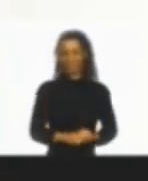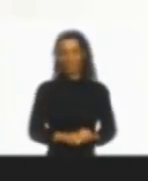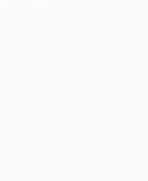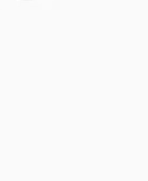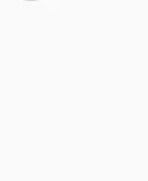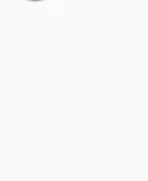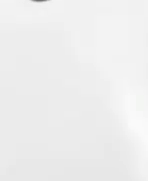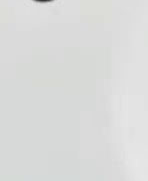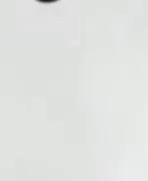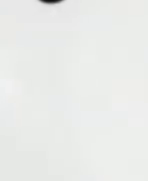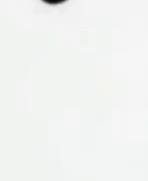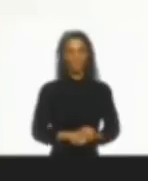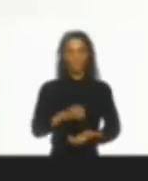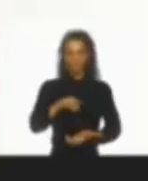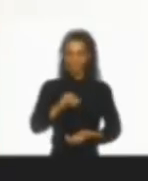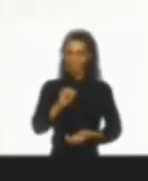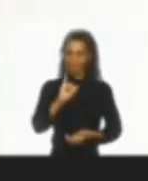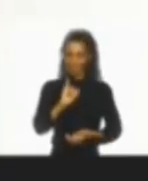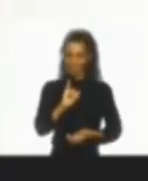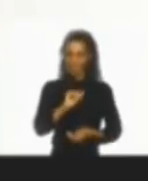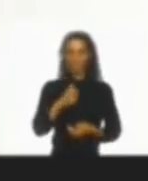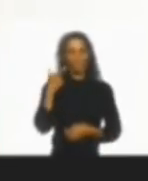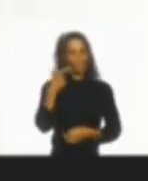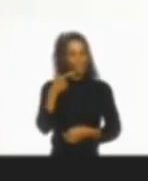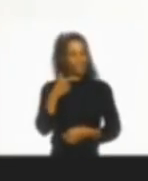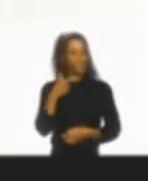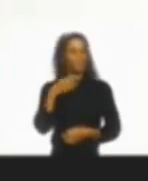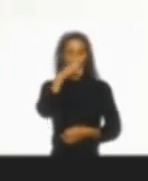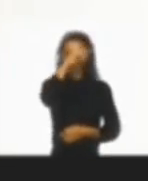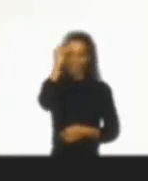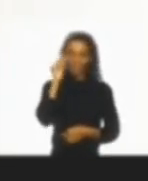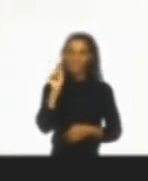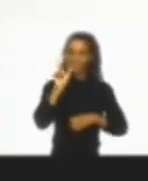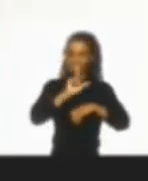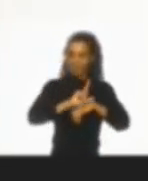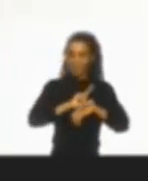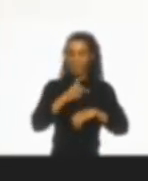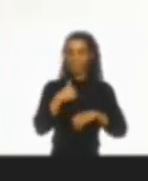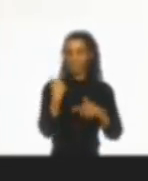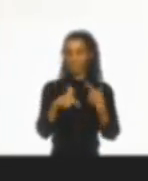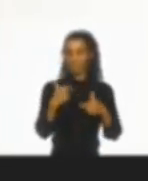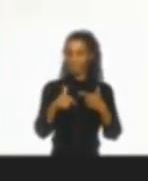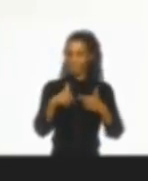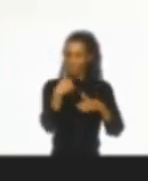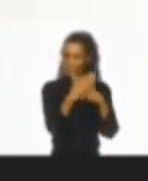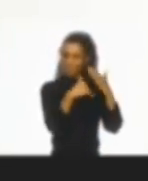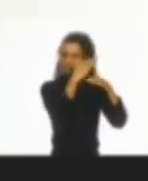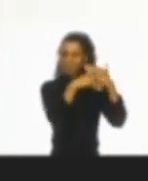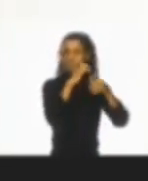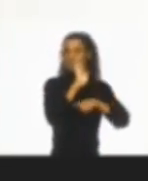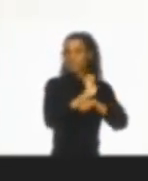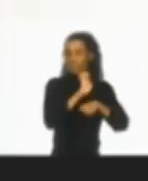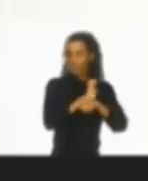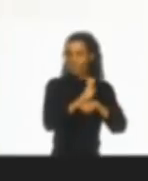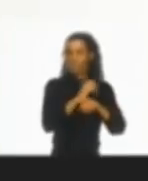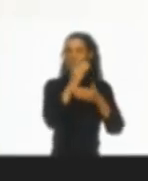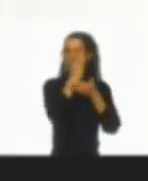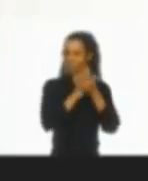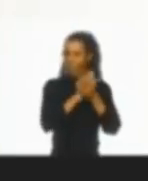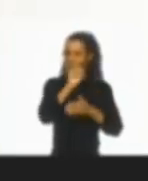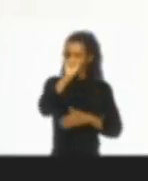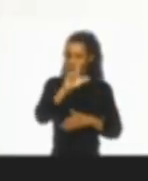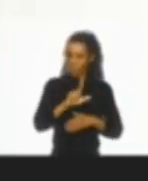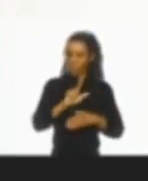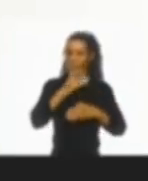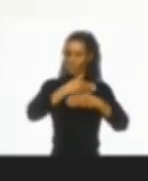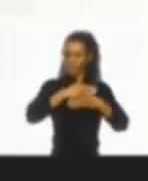4012. Sou Mari Machado, vice-prefeita de Livramento. Vou trabalhar para o desenvolvimento do estado, metade sul